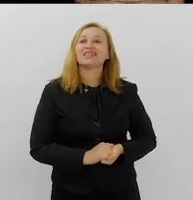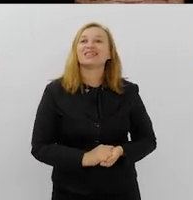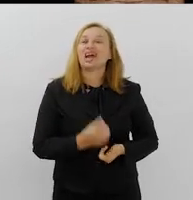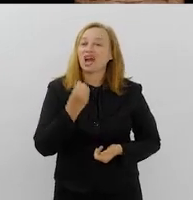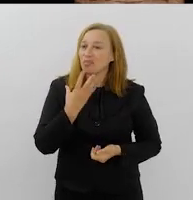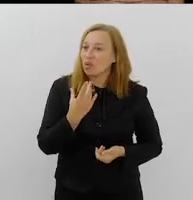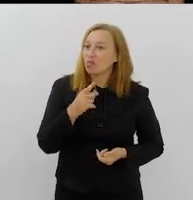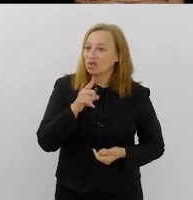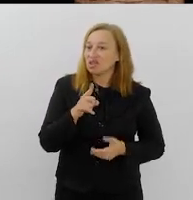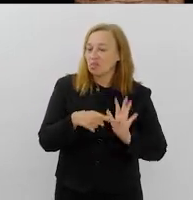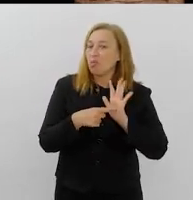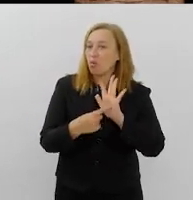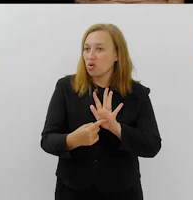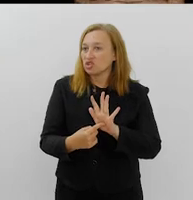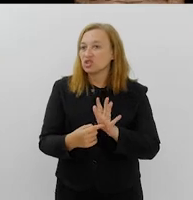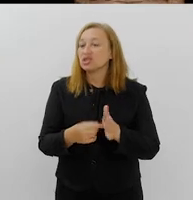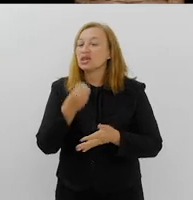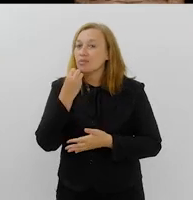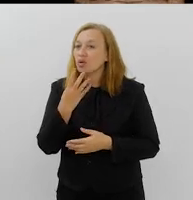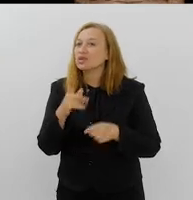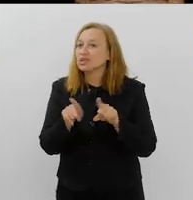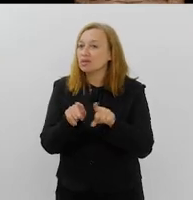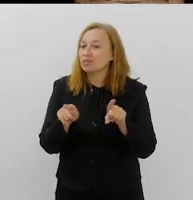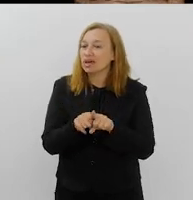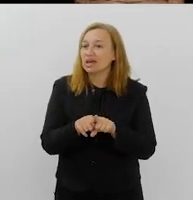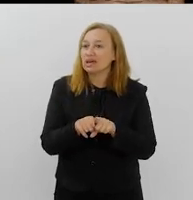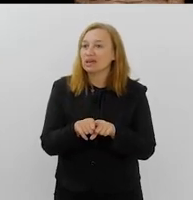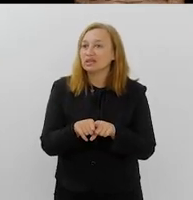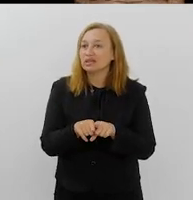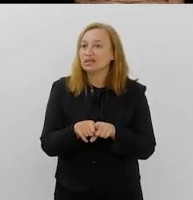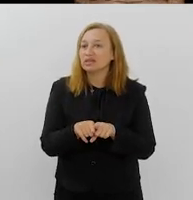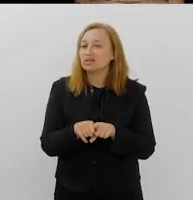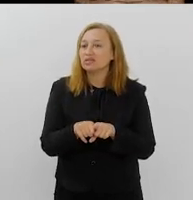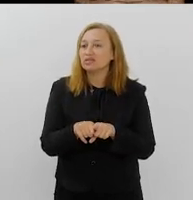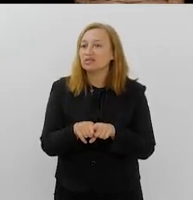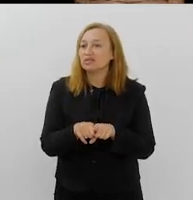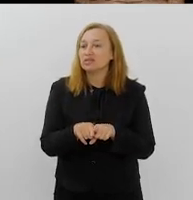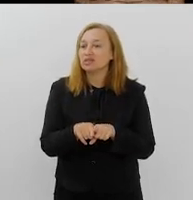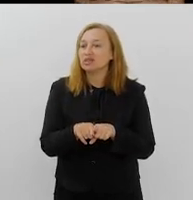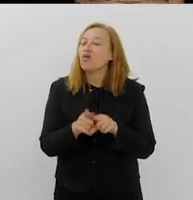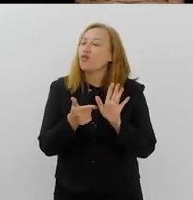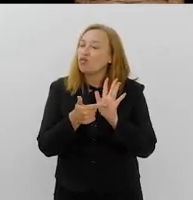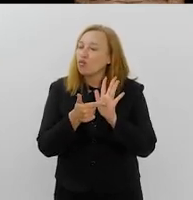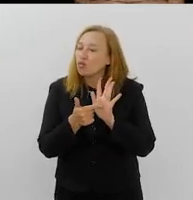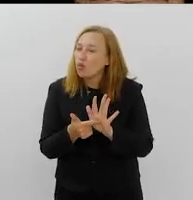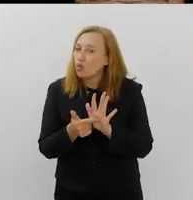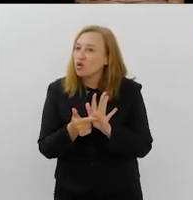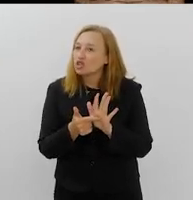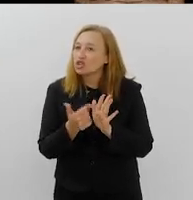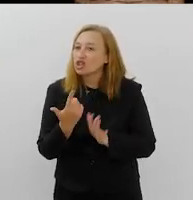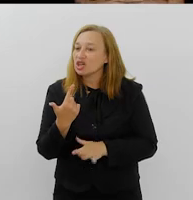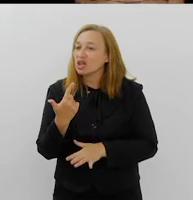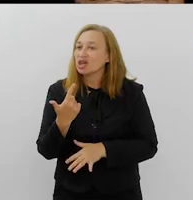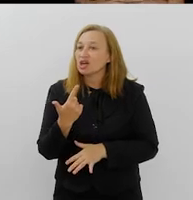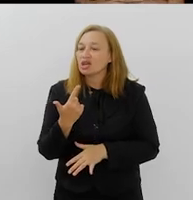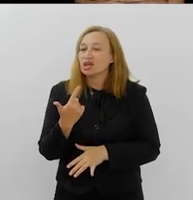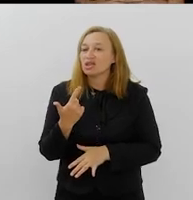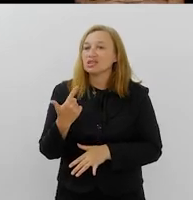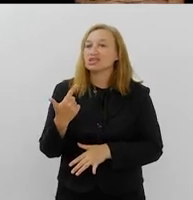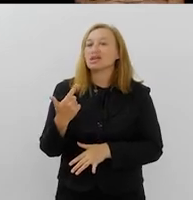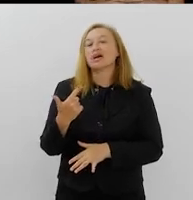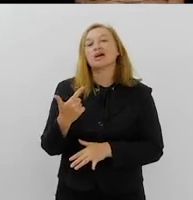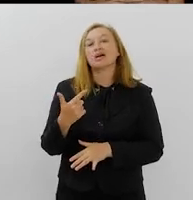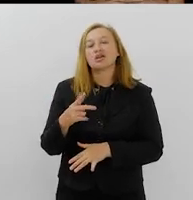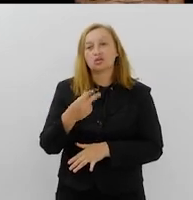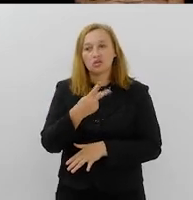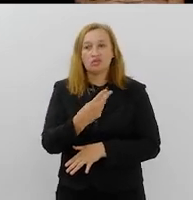Então, é muito bom quando você mostra isso, e é bom também quando você mostra esse outro